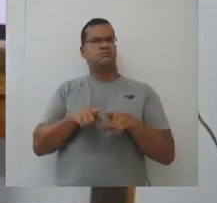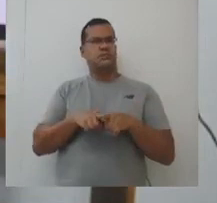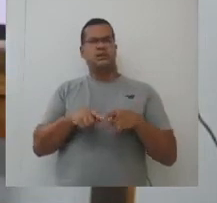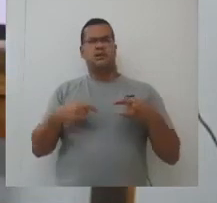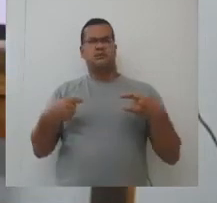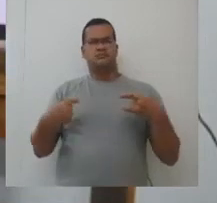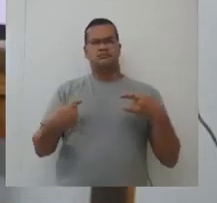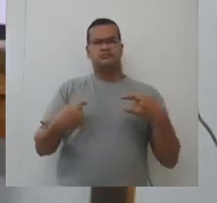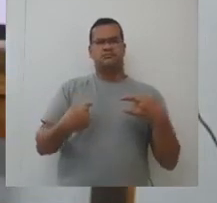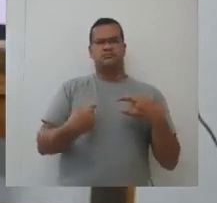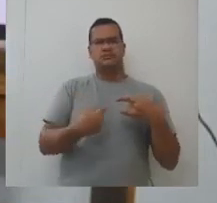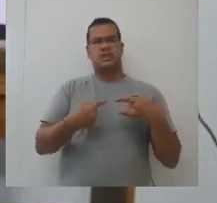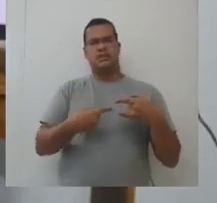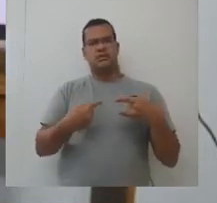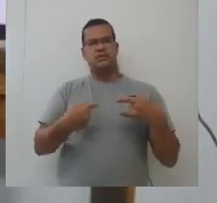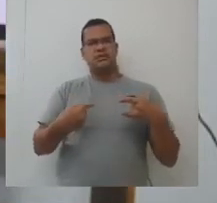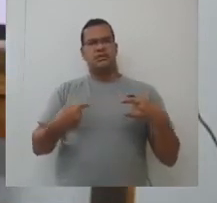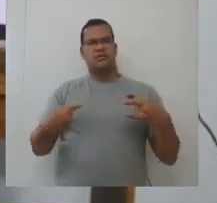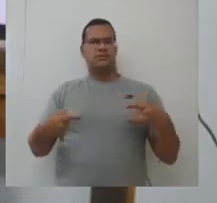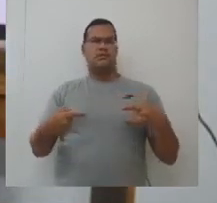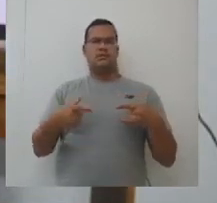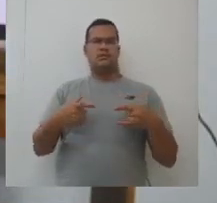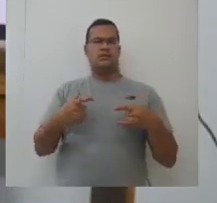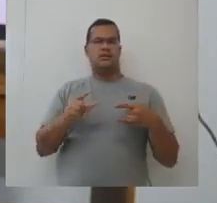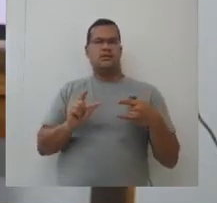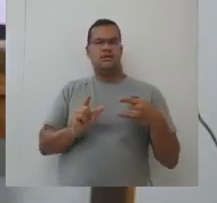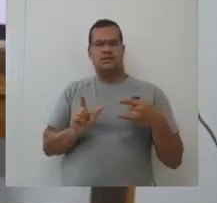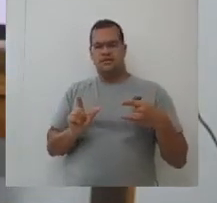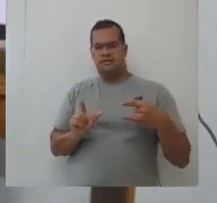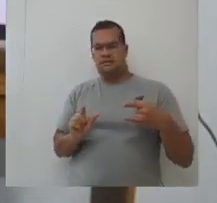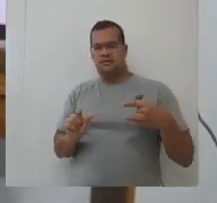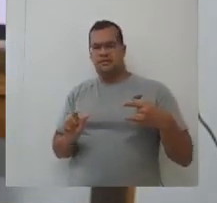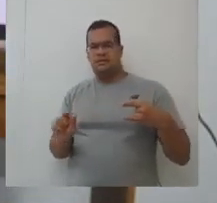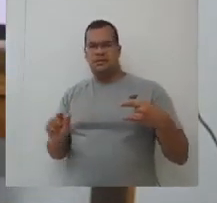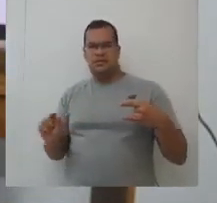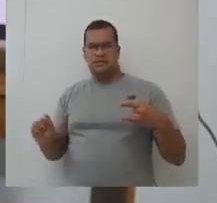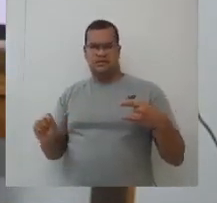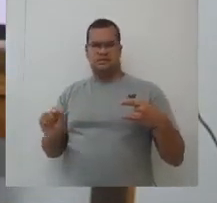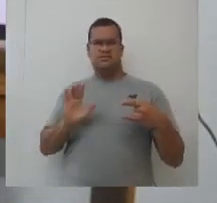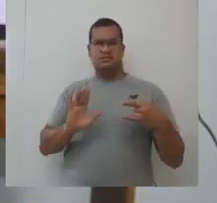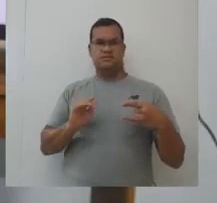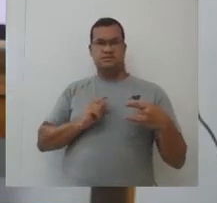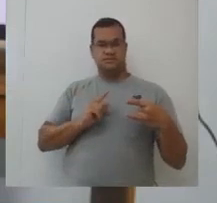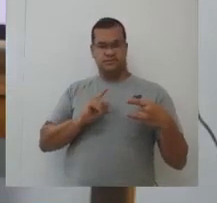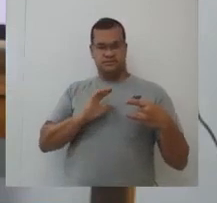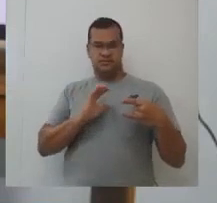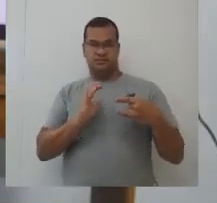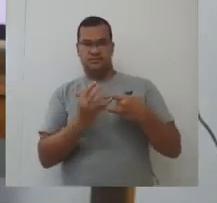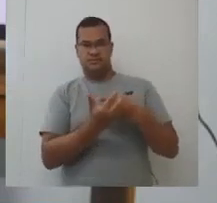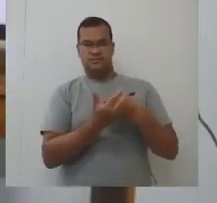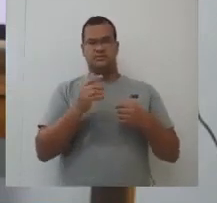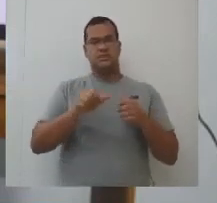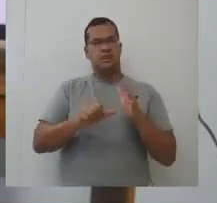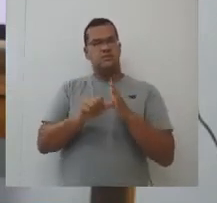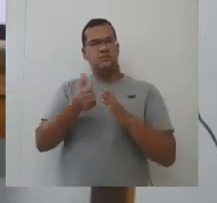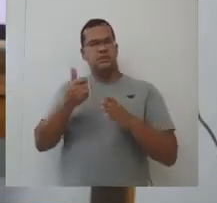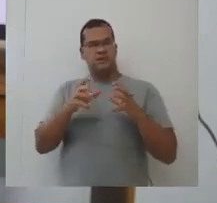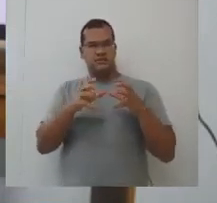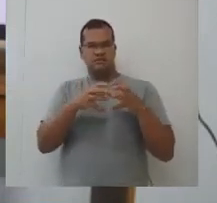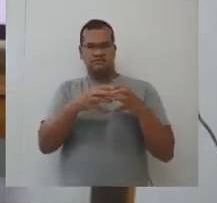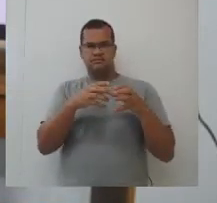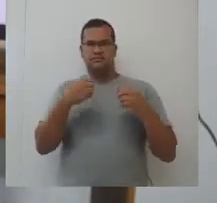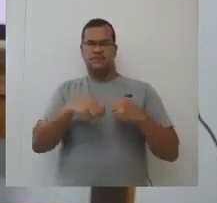essa interação vai o quê? Diminuindo. Então, um corpo, para criar um campo elétrico, primeiro ele tem que